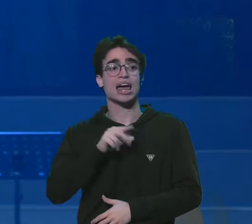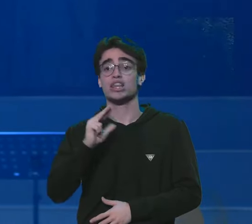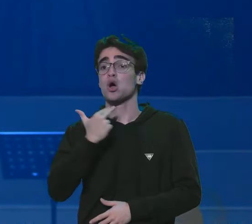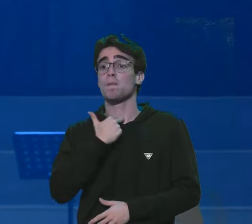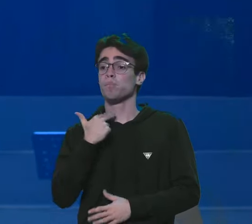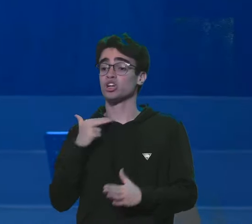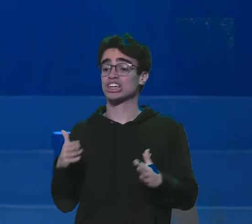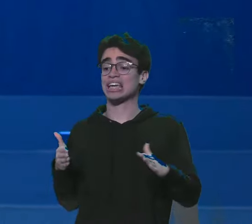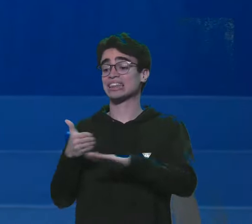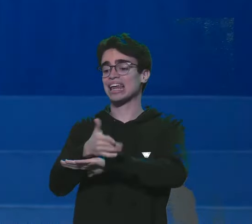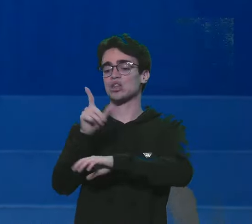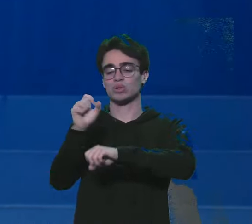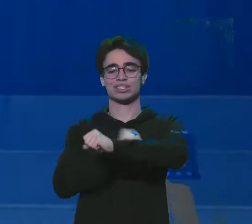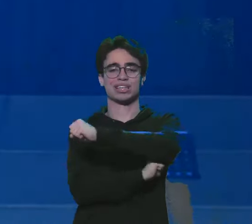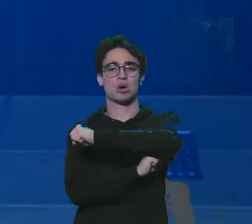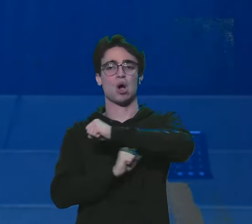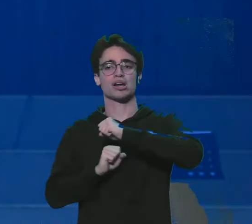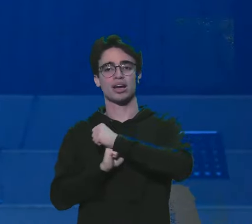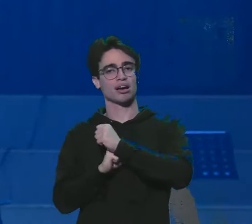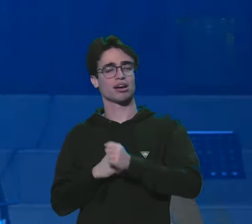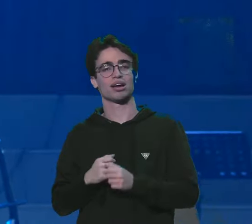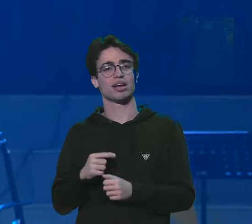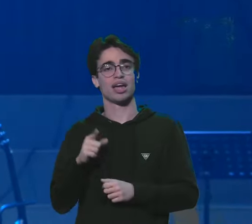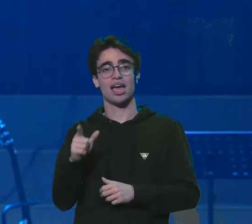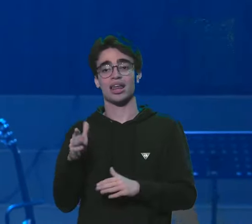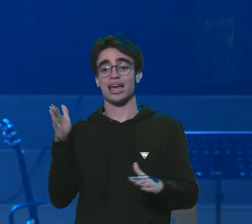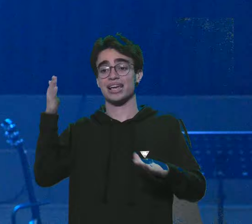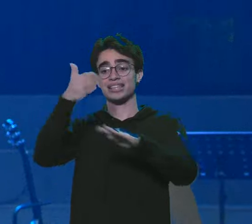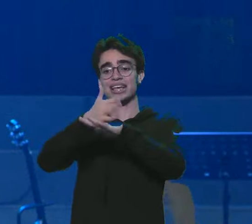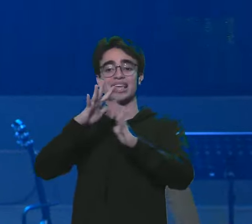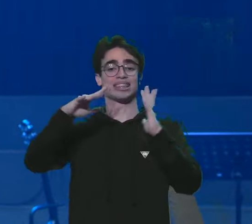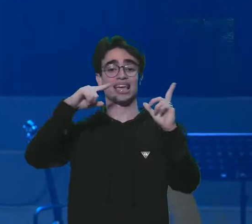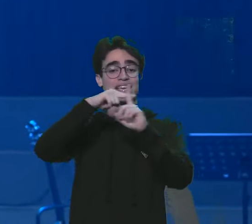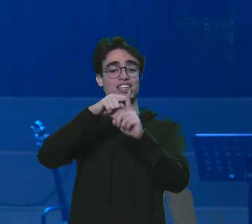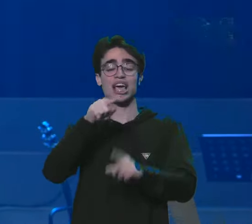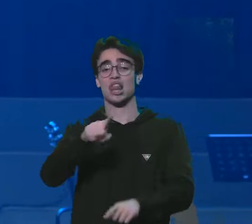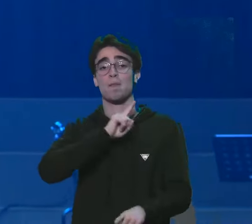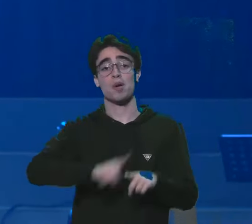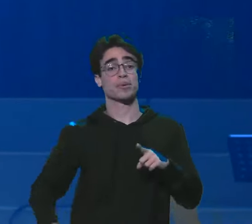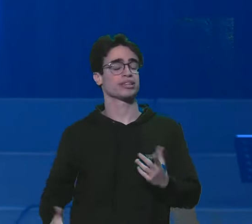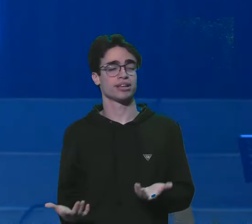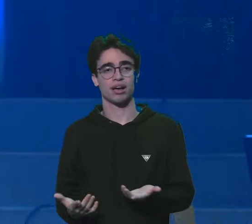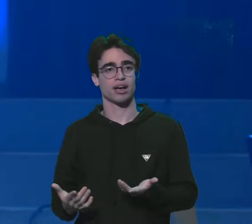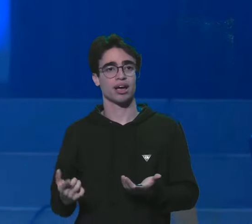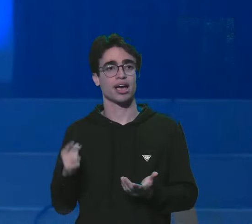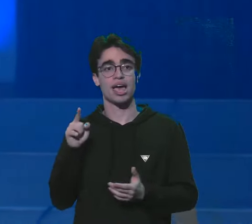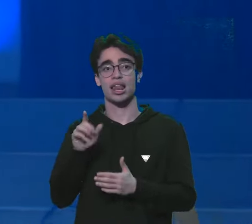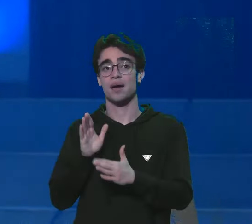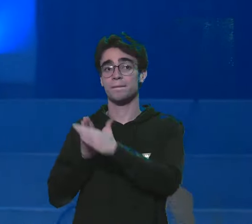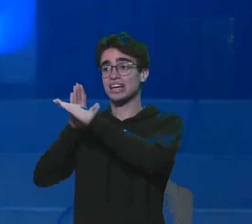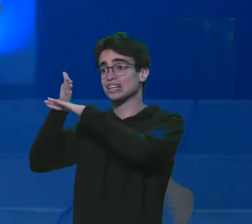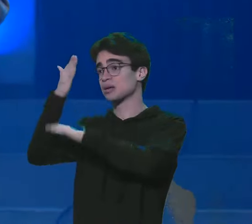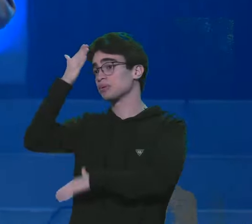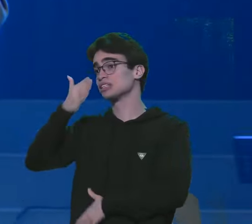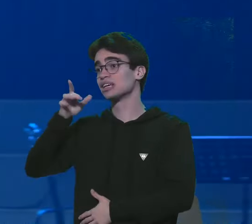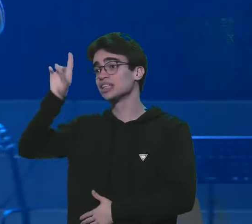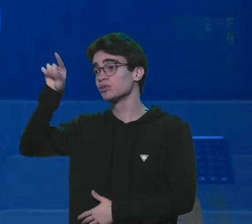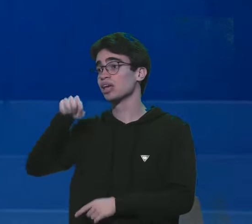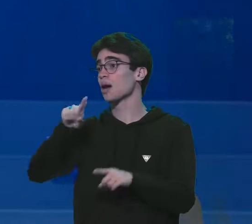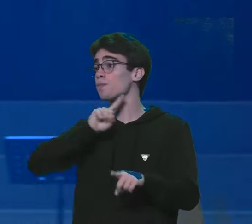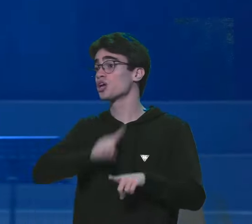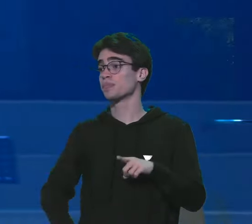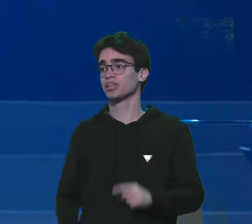numa sinagoga. Ela não podia entrar no templo. Ela não podia ter acesso à presença de Deus. Ela